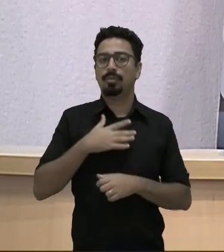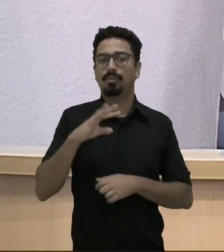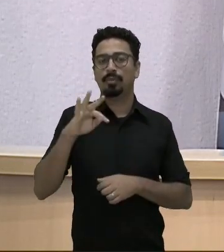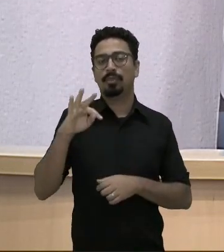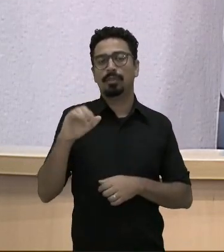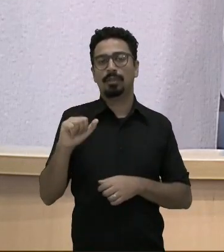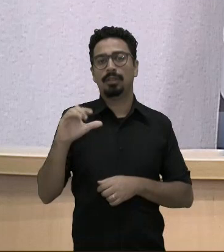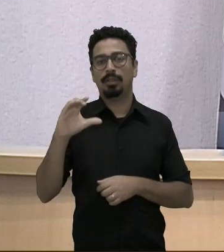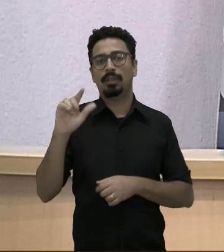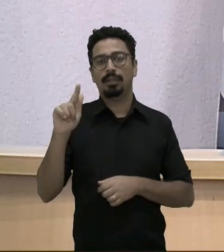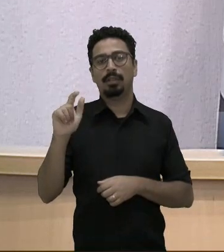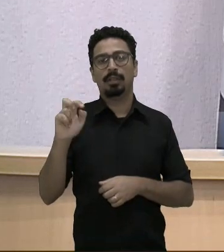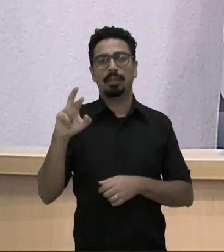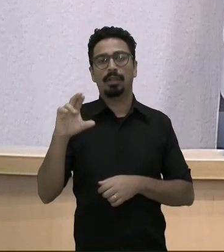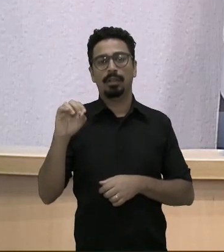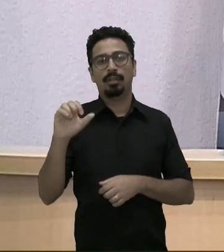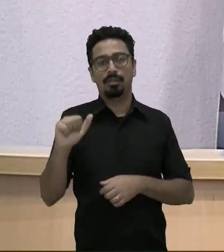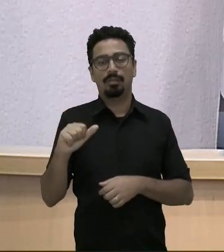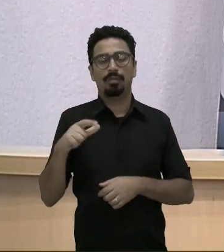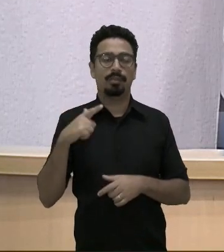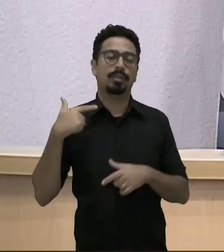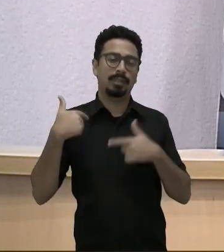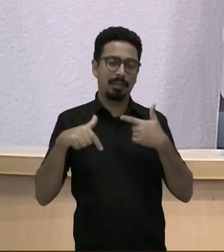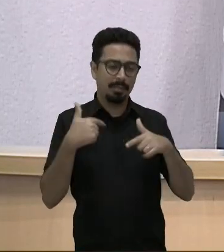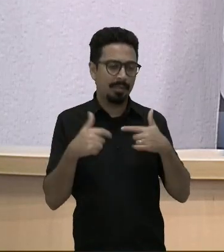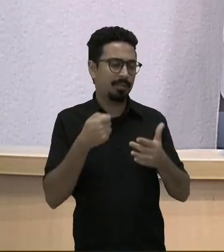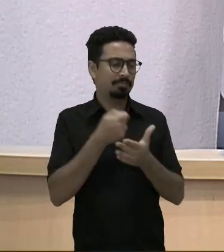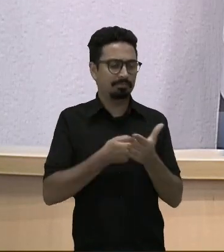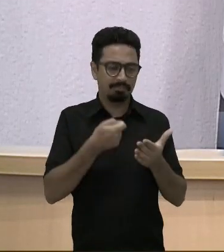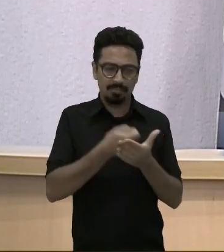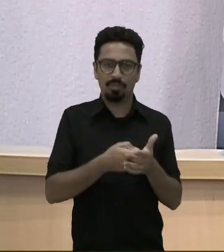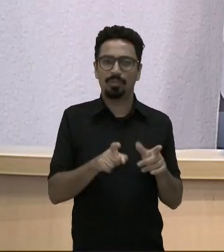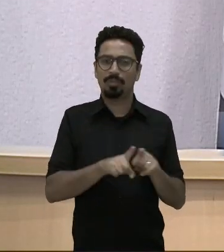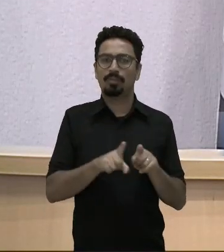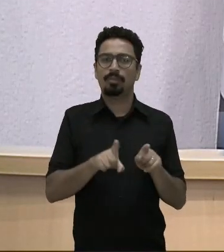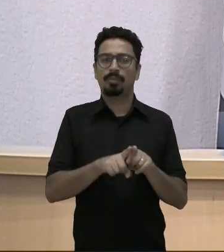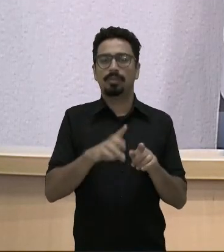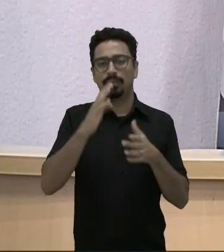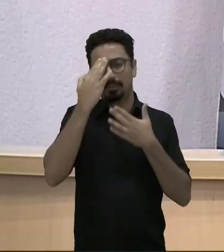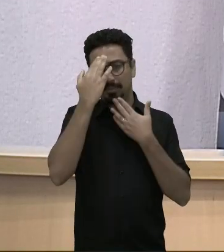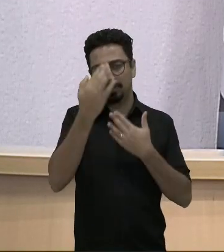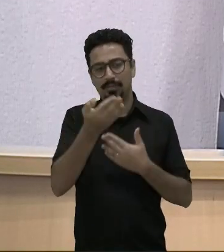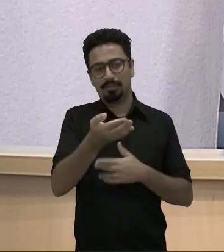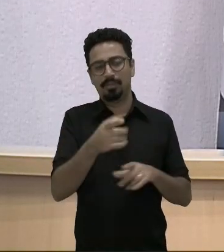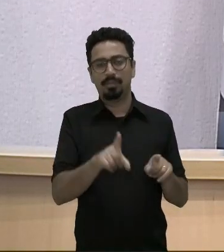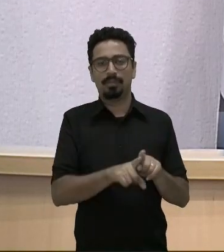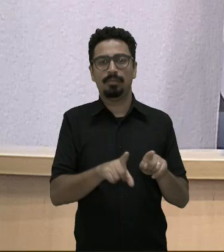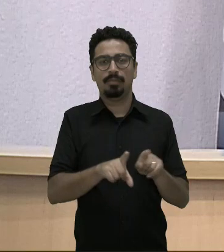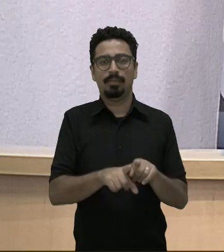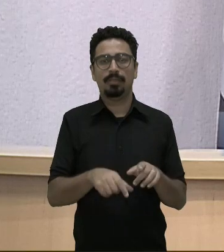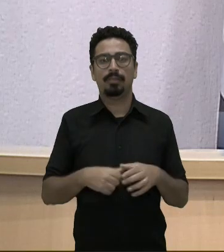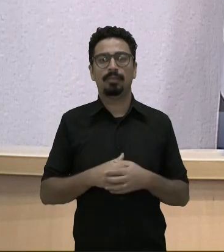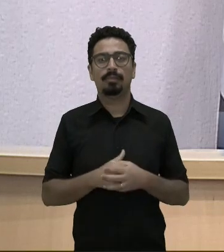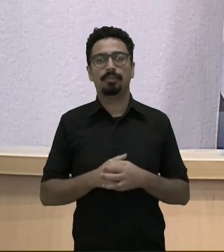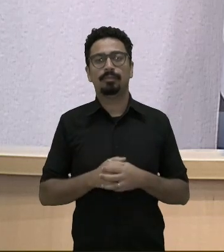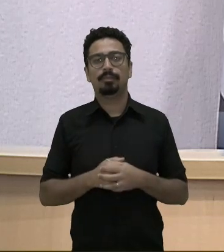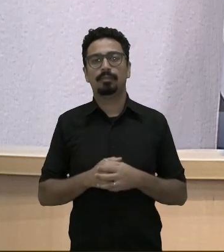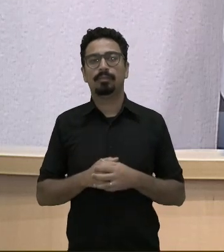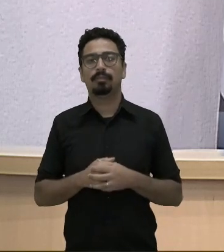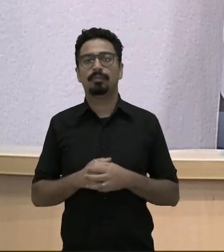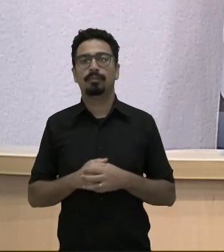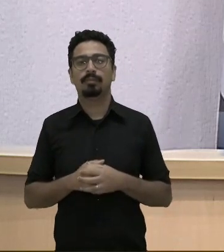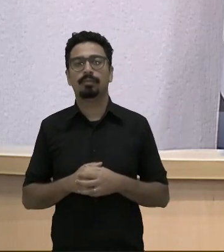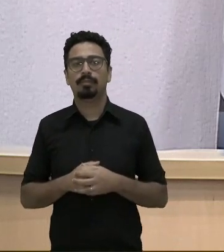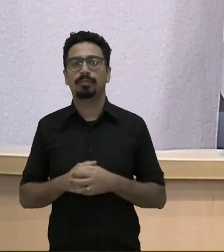entendeu? É uma pessoa que batalha, corre atrás, entendeu? Então, Marco, quero agradecer você, tá?